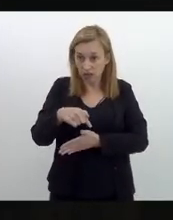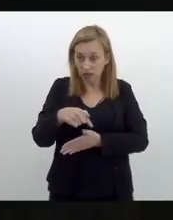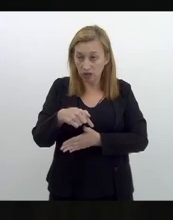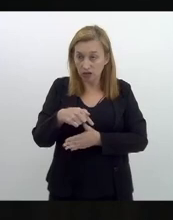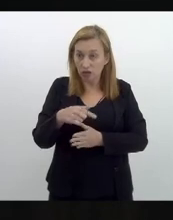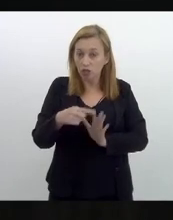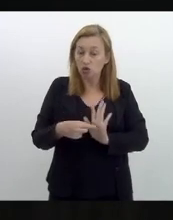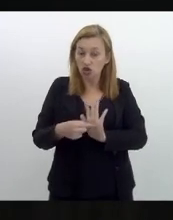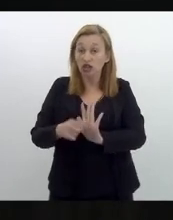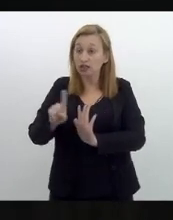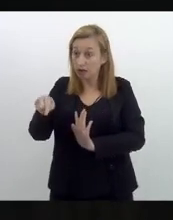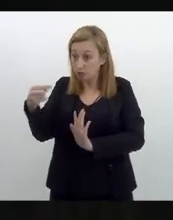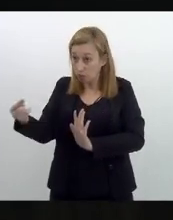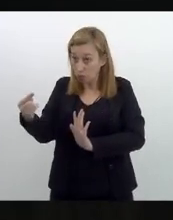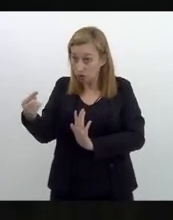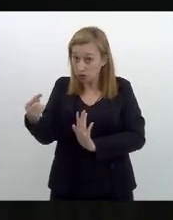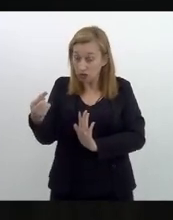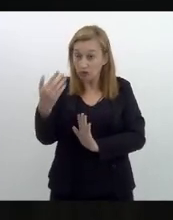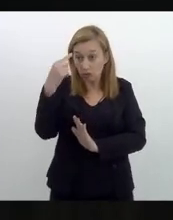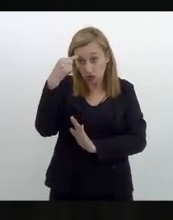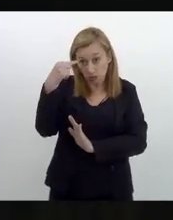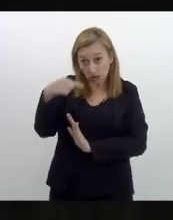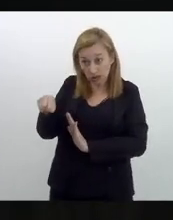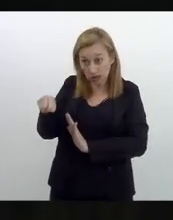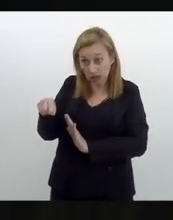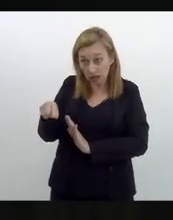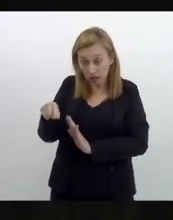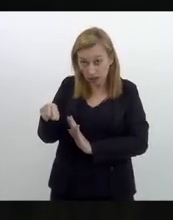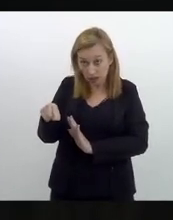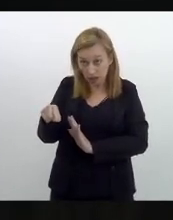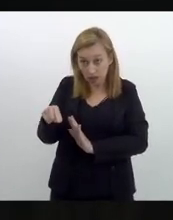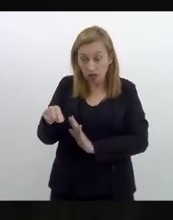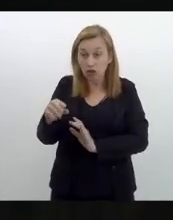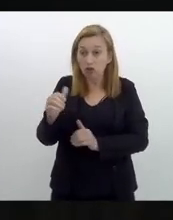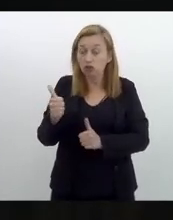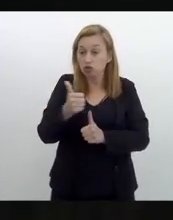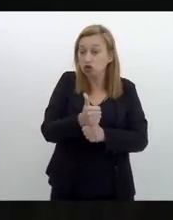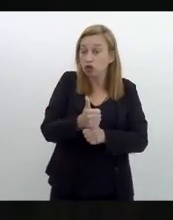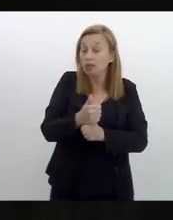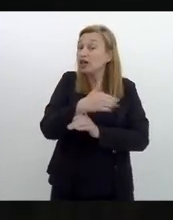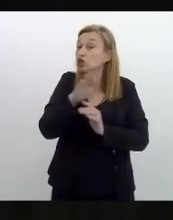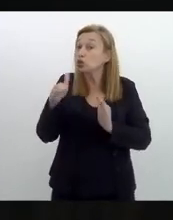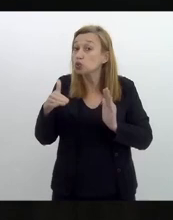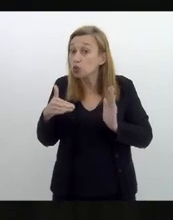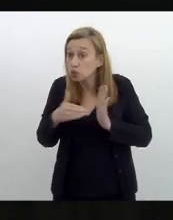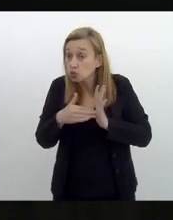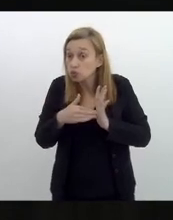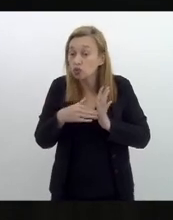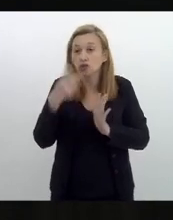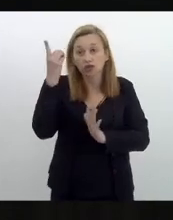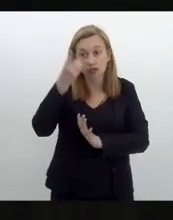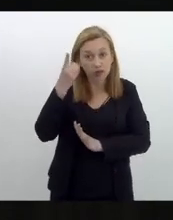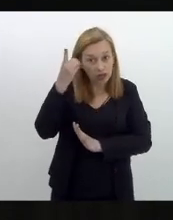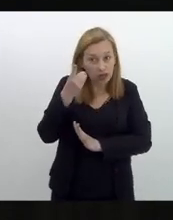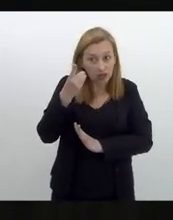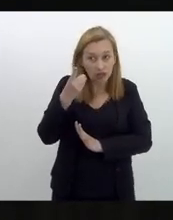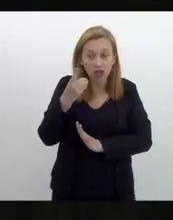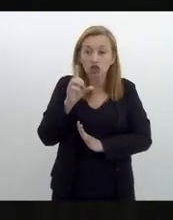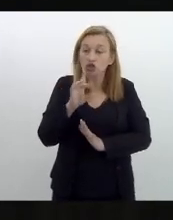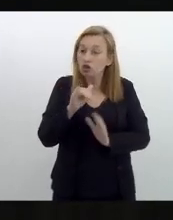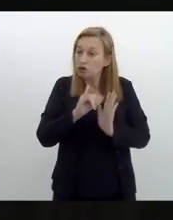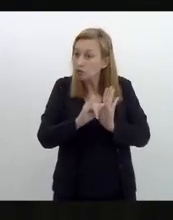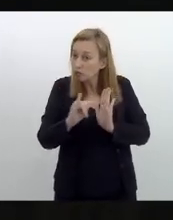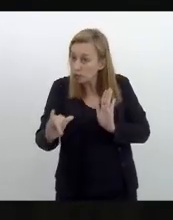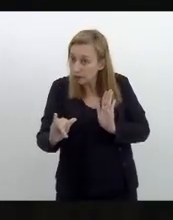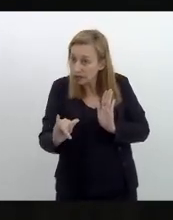repassar depois e vamos mandar a minuta do substitutivo para todo mundo eu só quero nós só vamos publicar